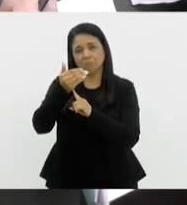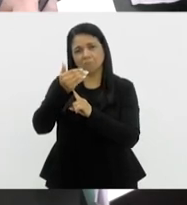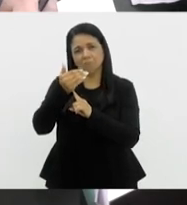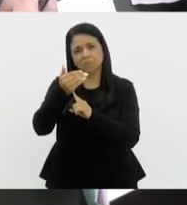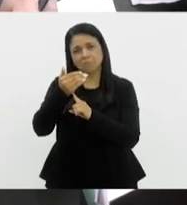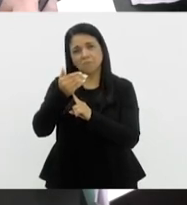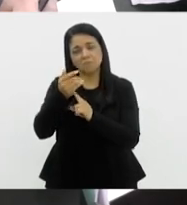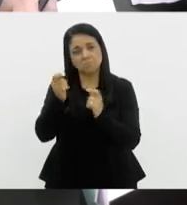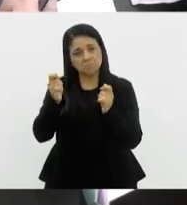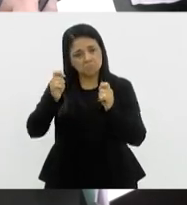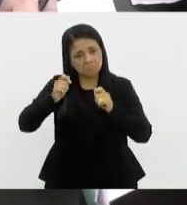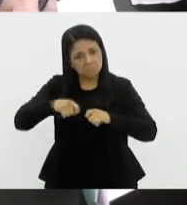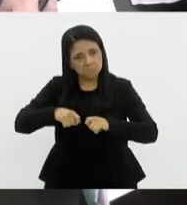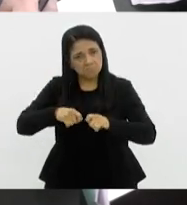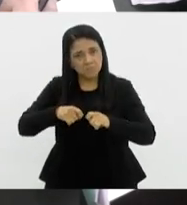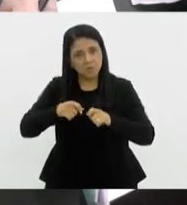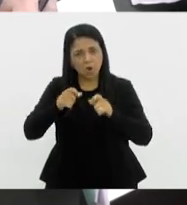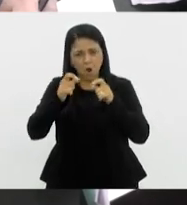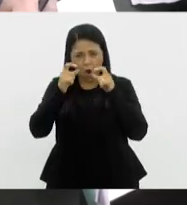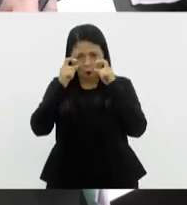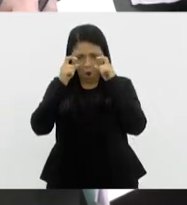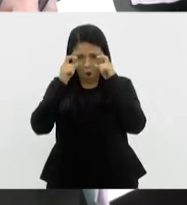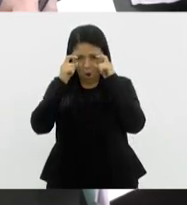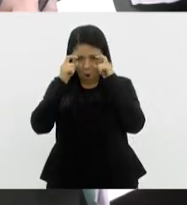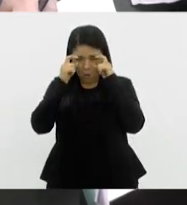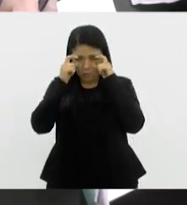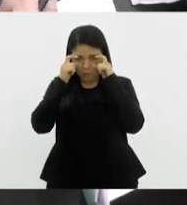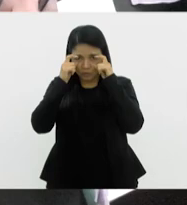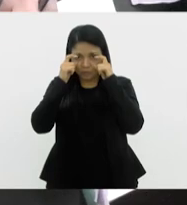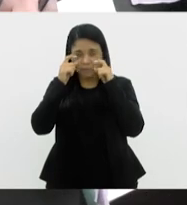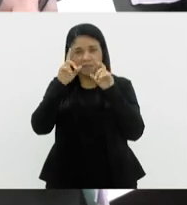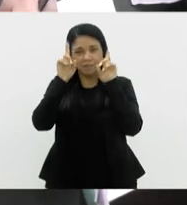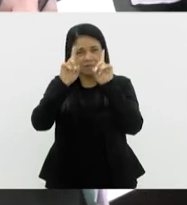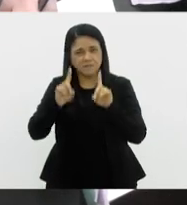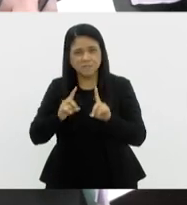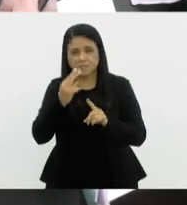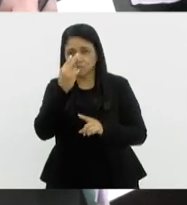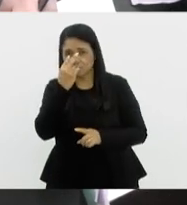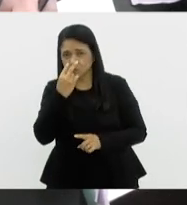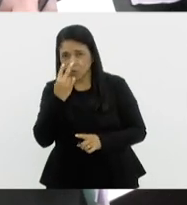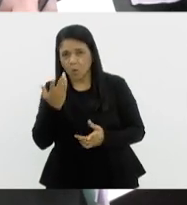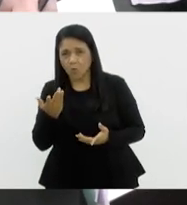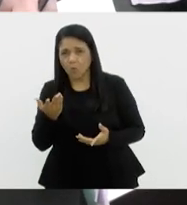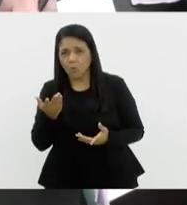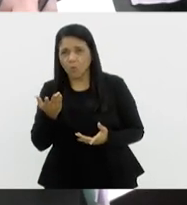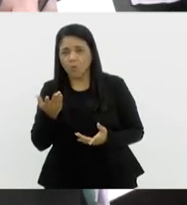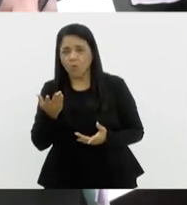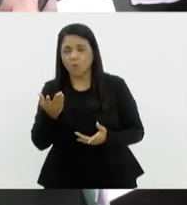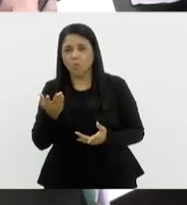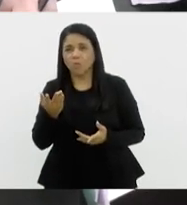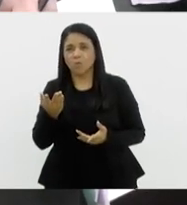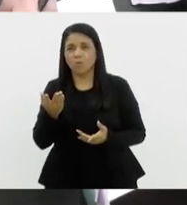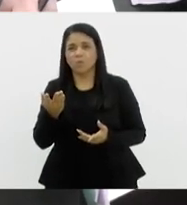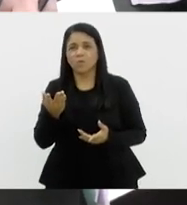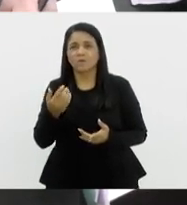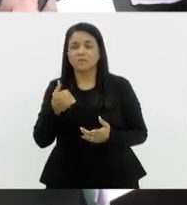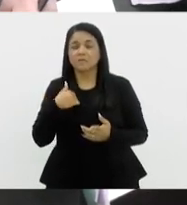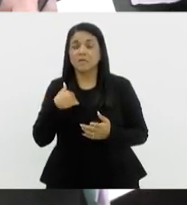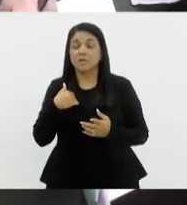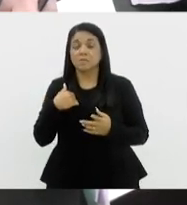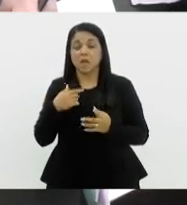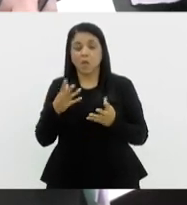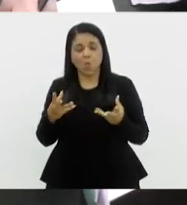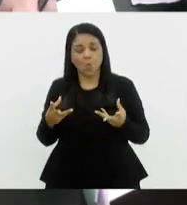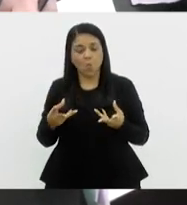pudesse chegar a esse ponto. Então, matéria tem muito mérito, não vou discutir o parecer, não, só chamando a atenção pela qualidade